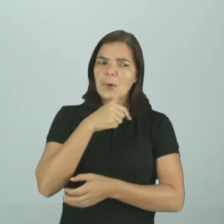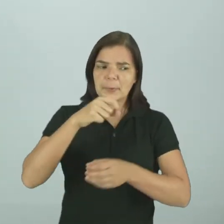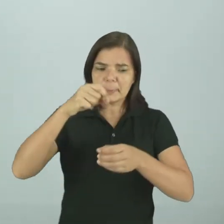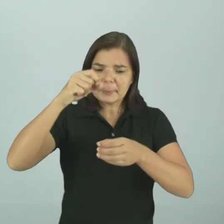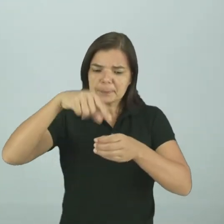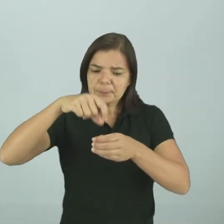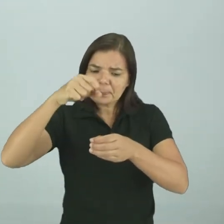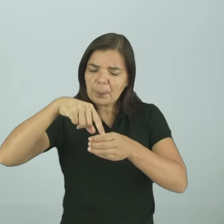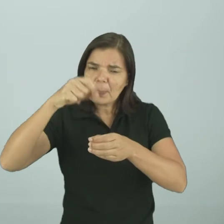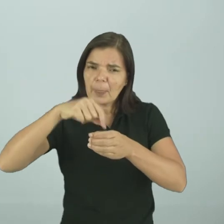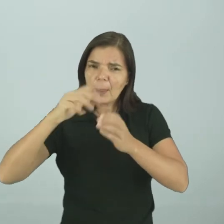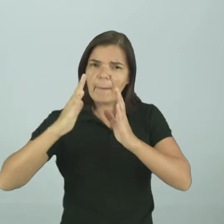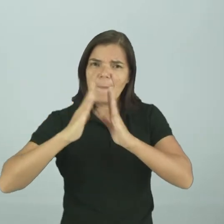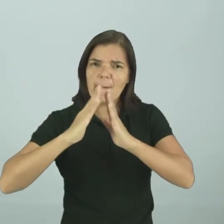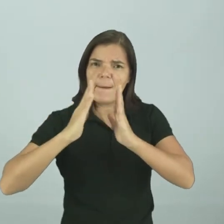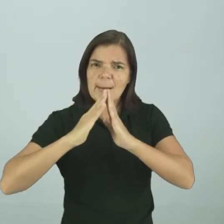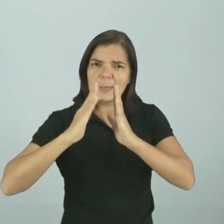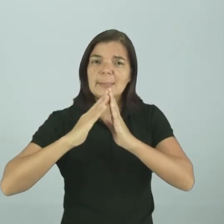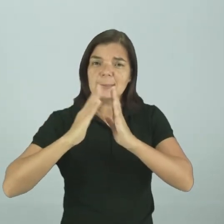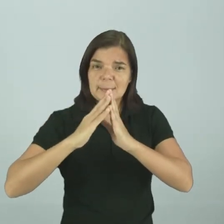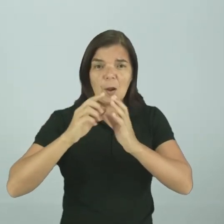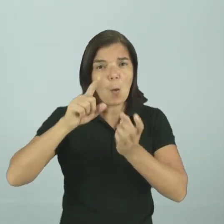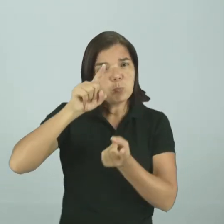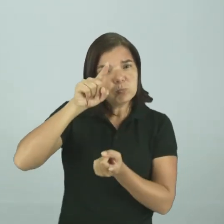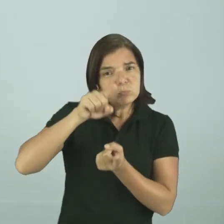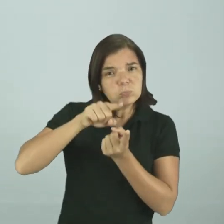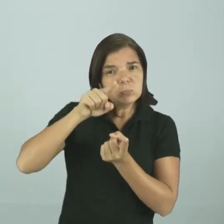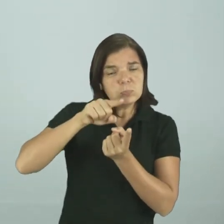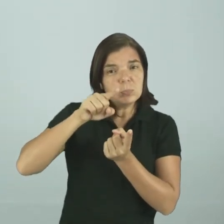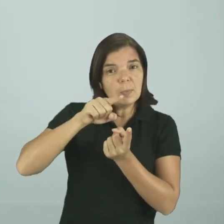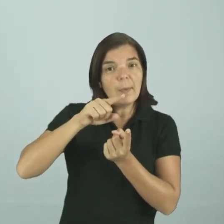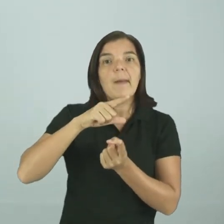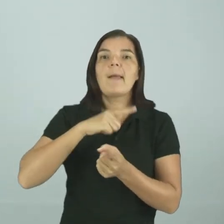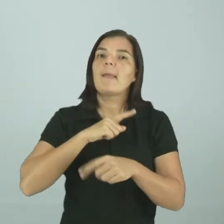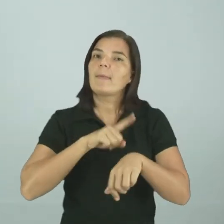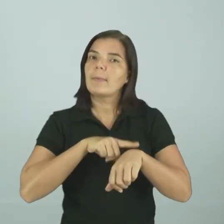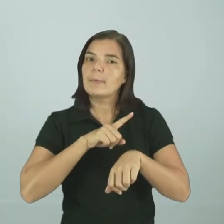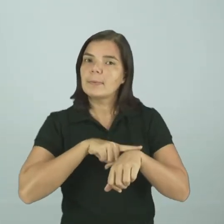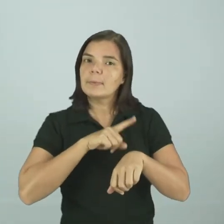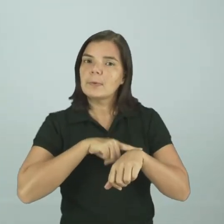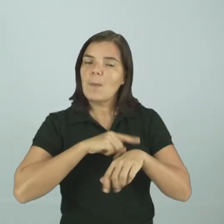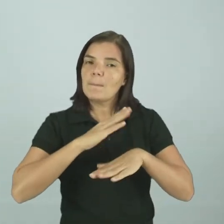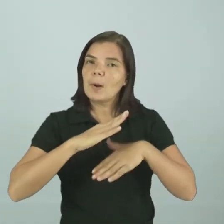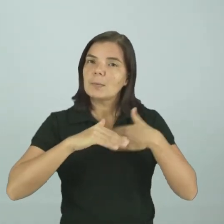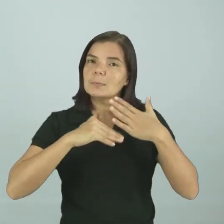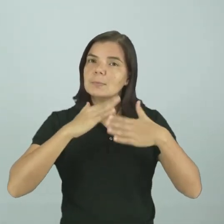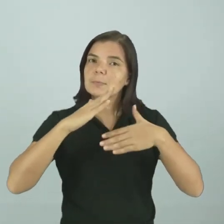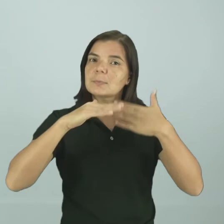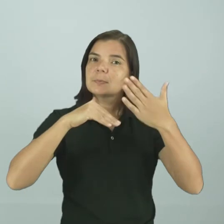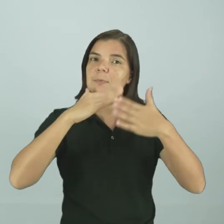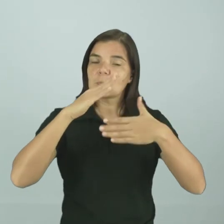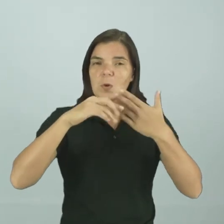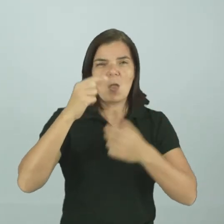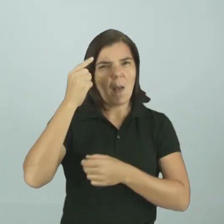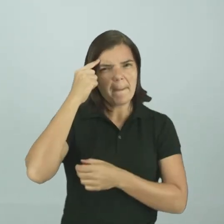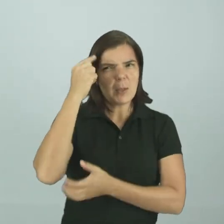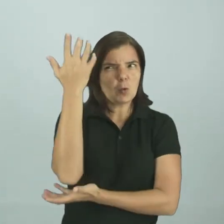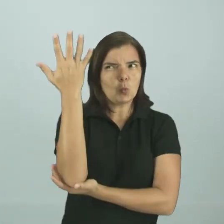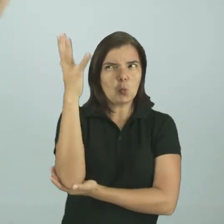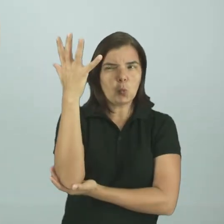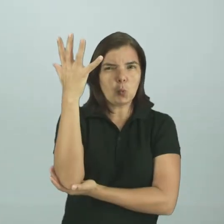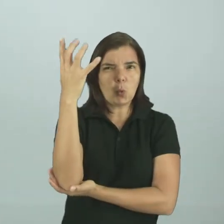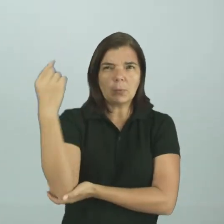em casa, né? Uma muda, ela tem um tempo para se desenvolver. Você já imaginou uma seringueira